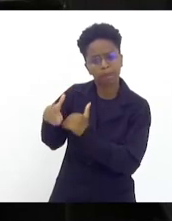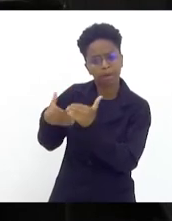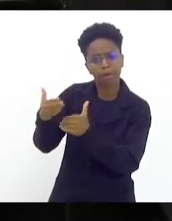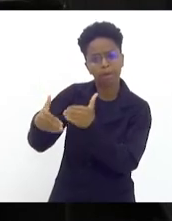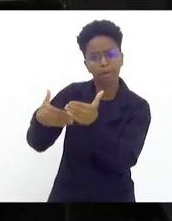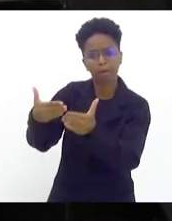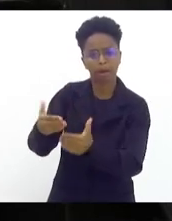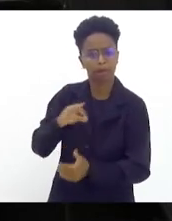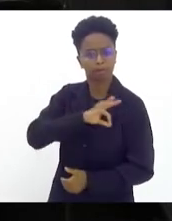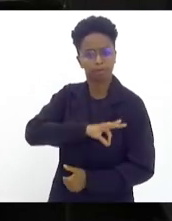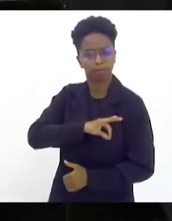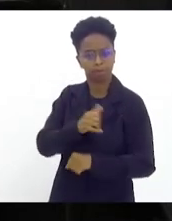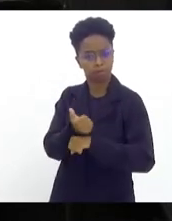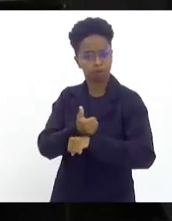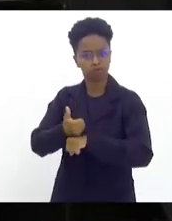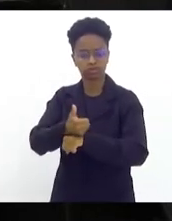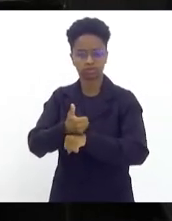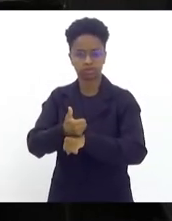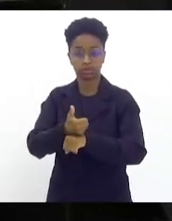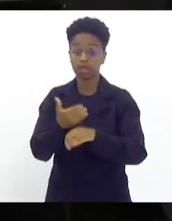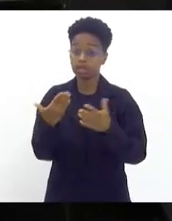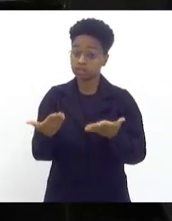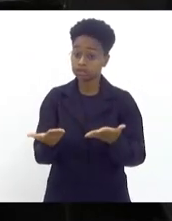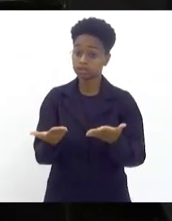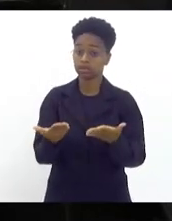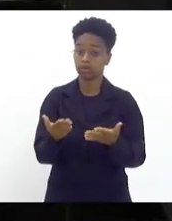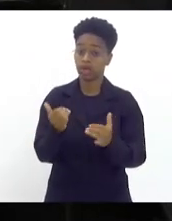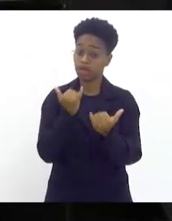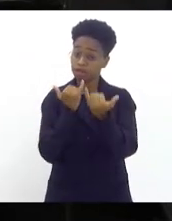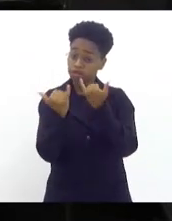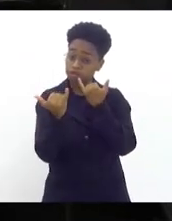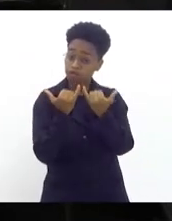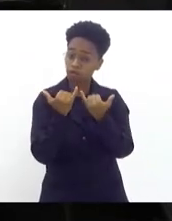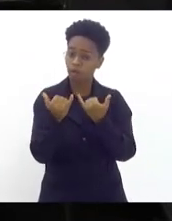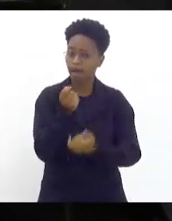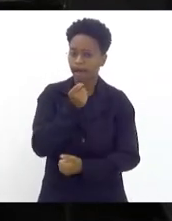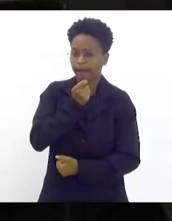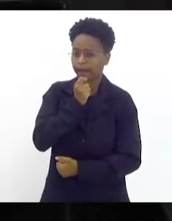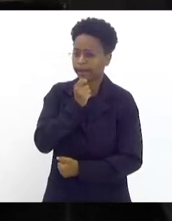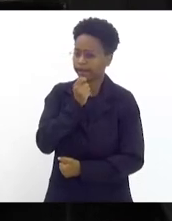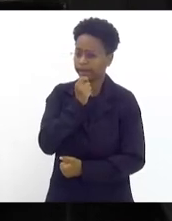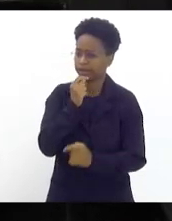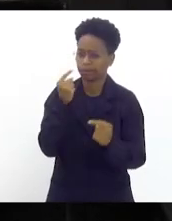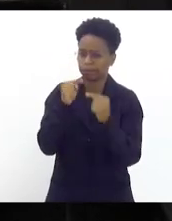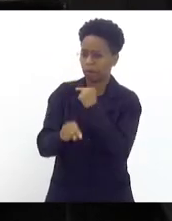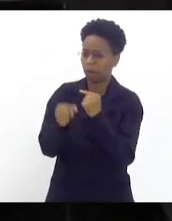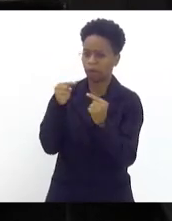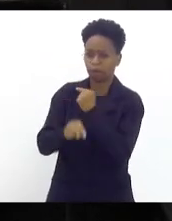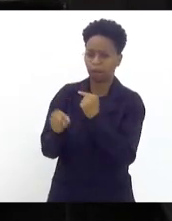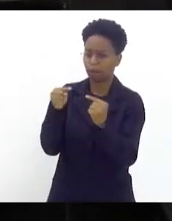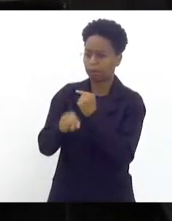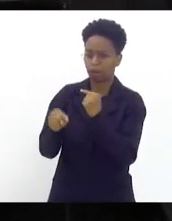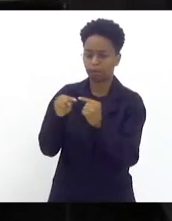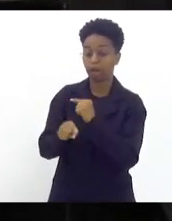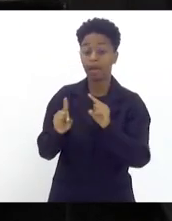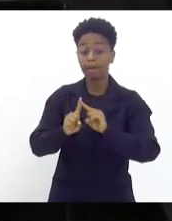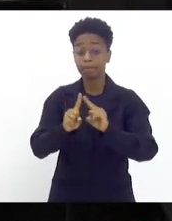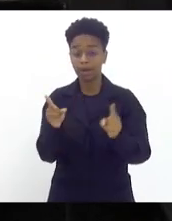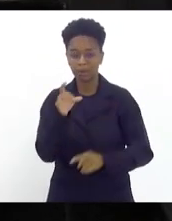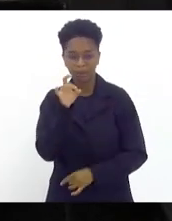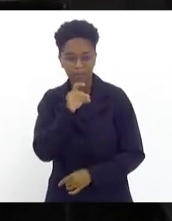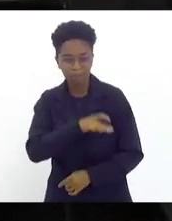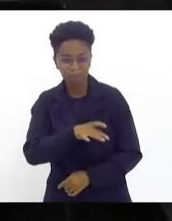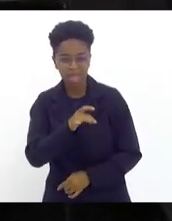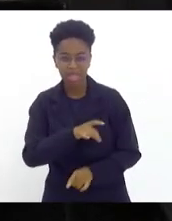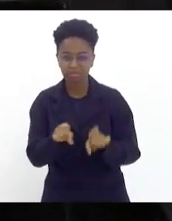estabelecidas no plano Então as informações ainda estão muito desencontradas mas o medo